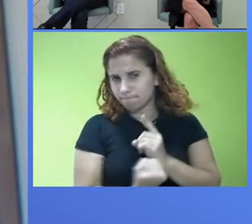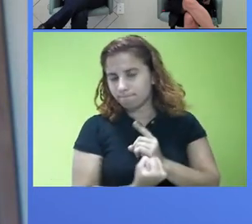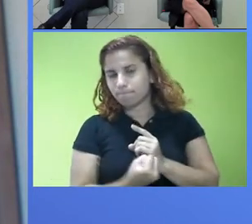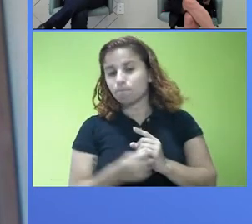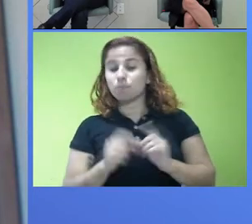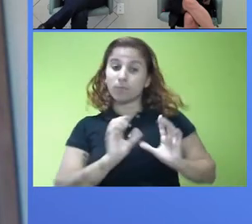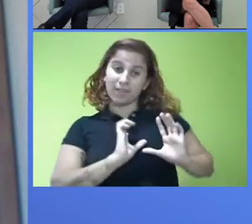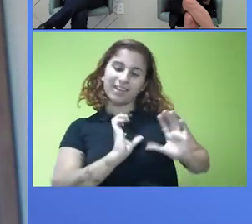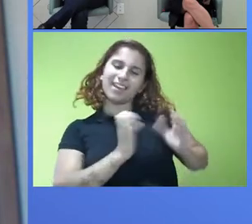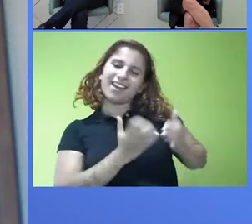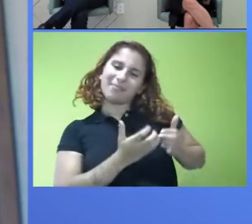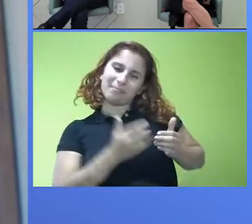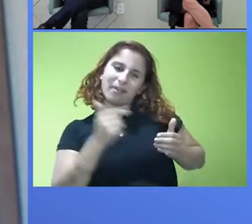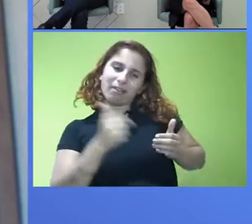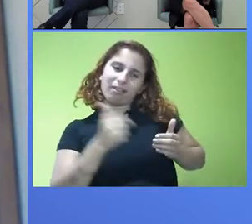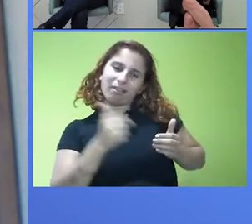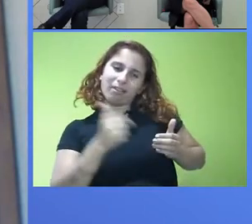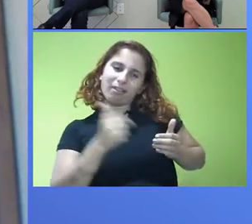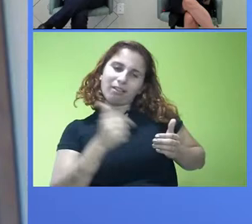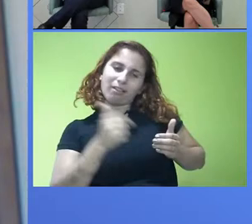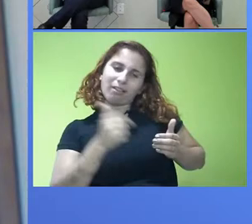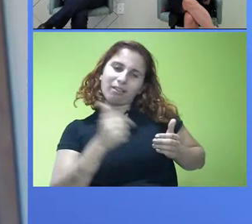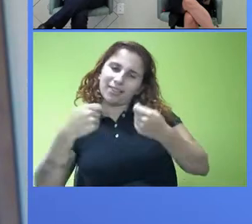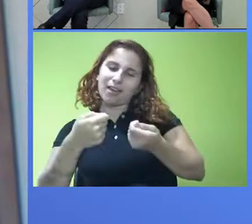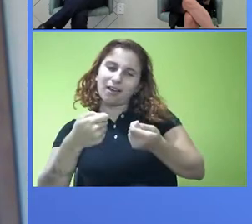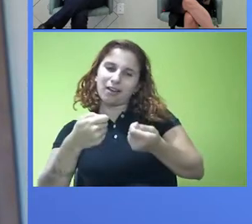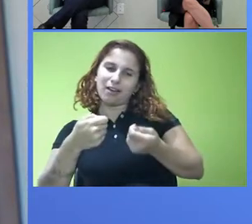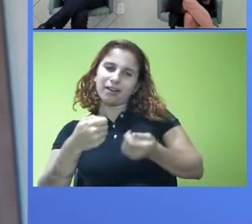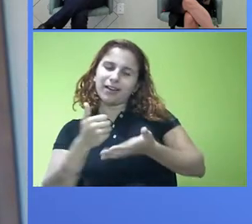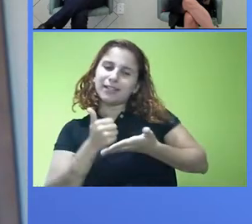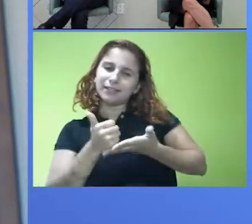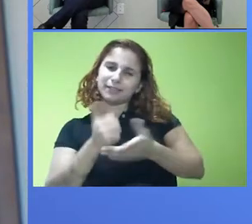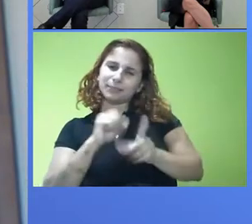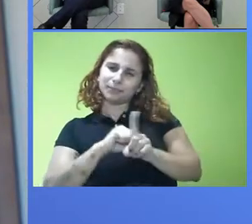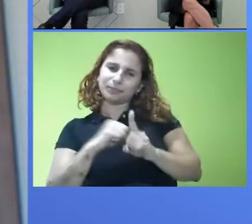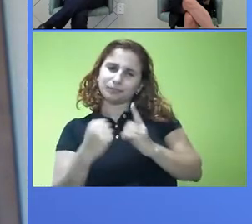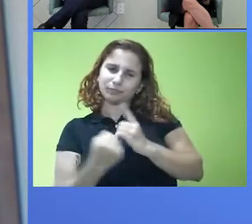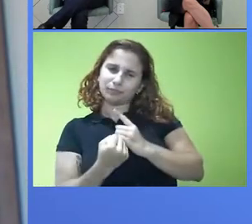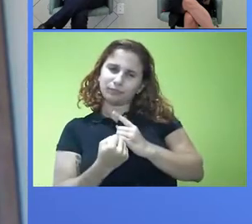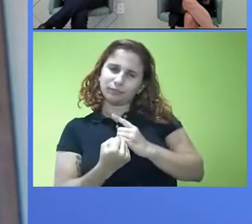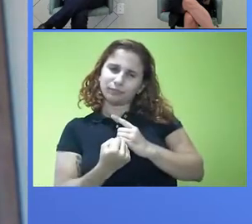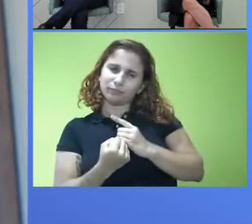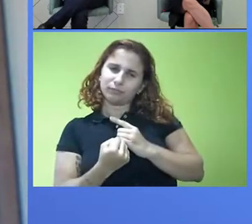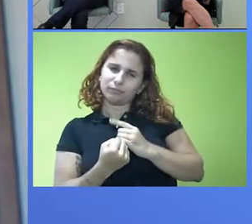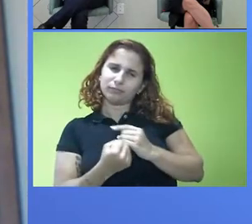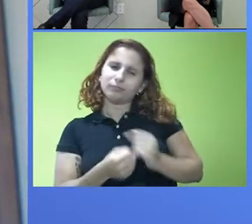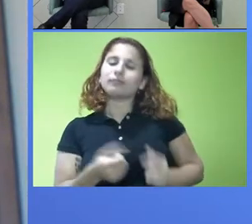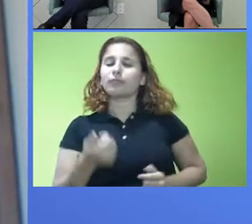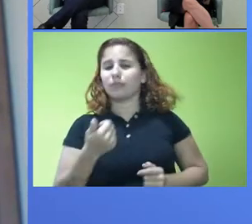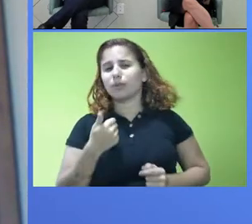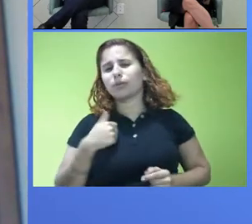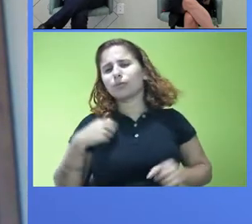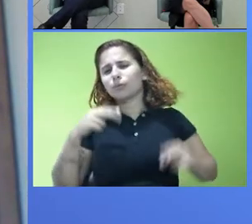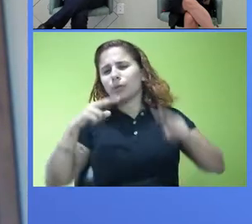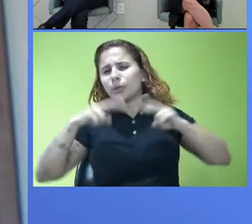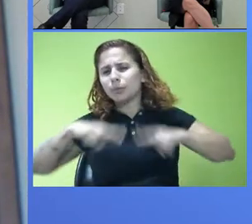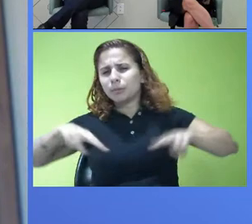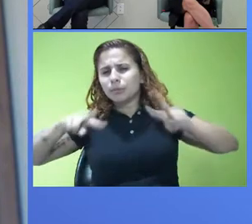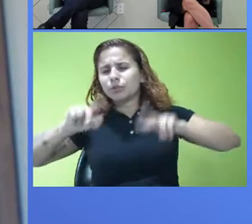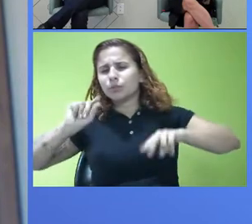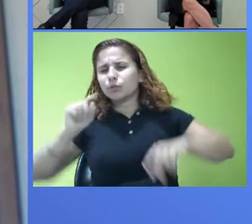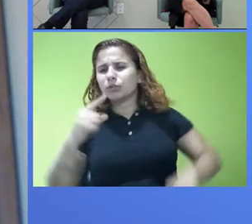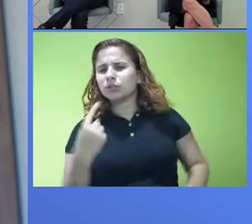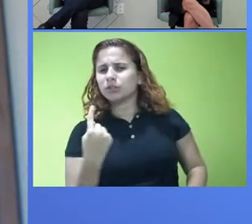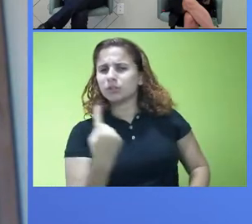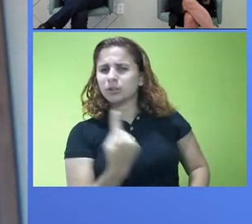momento, quando eu afirmo, então, portanto, essa onde eu vejo essa centralidade, eu acho